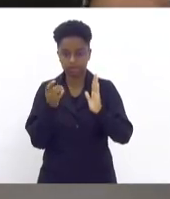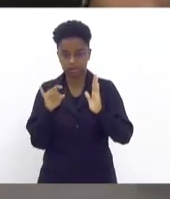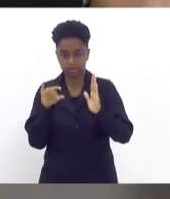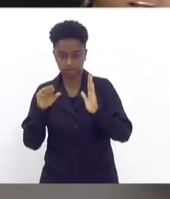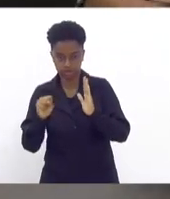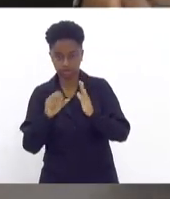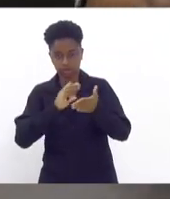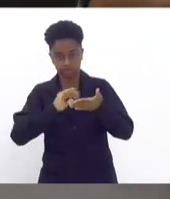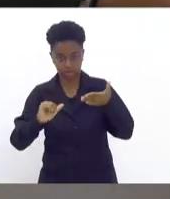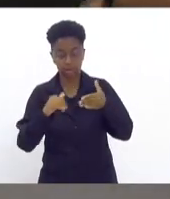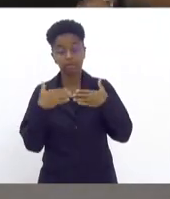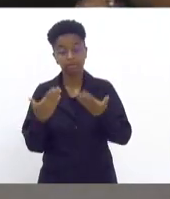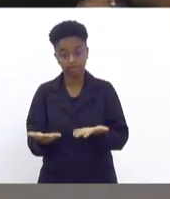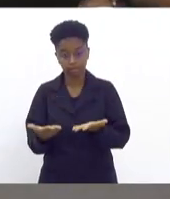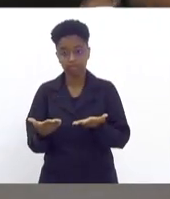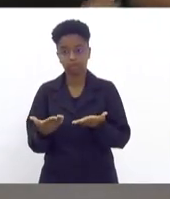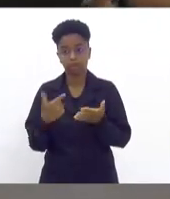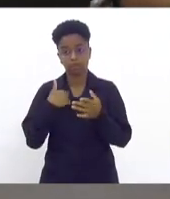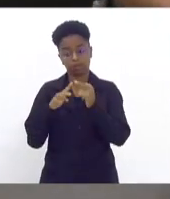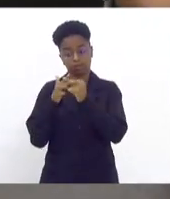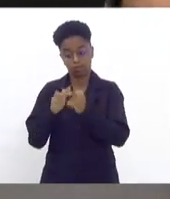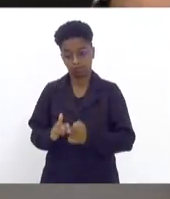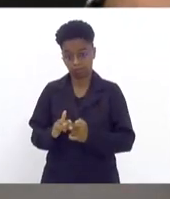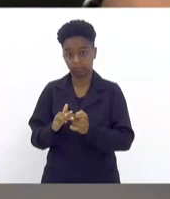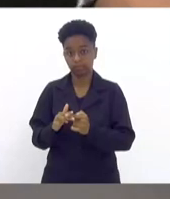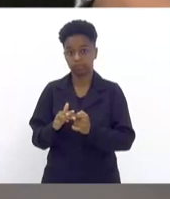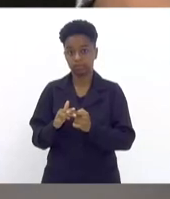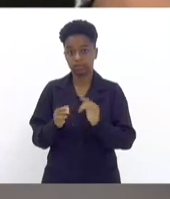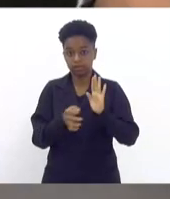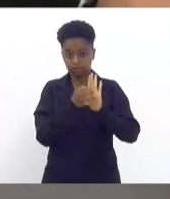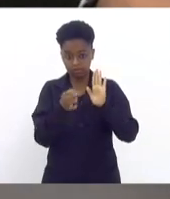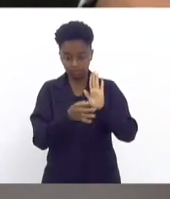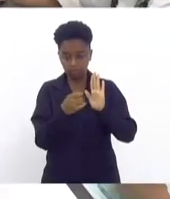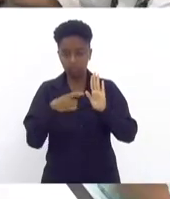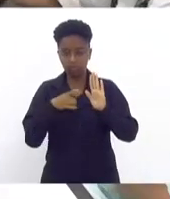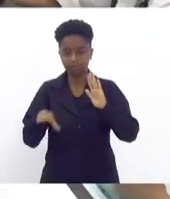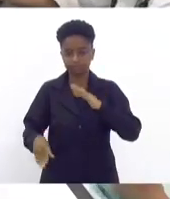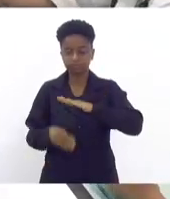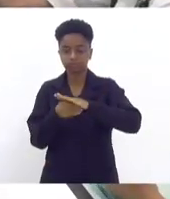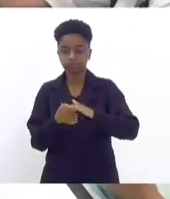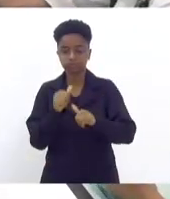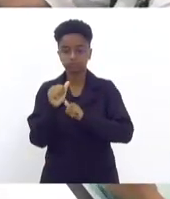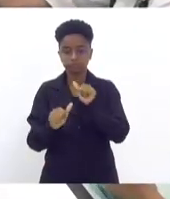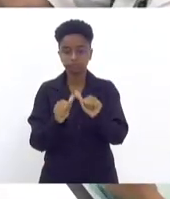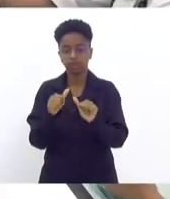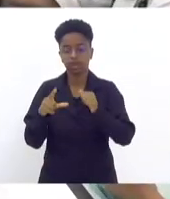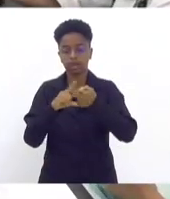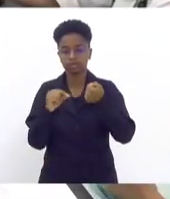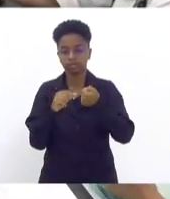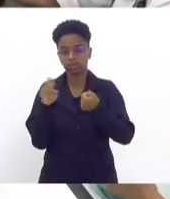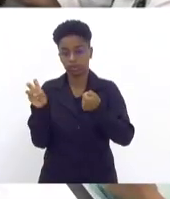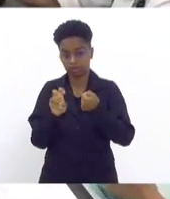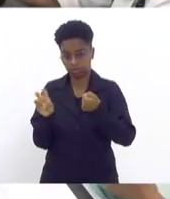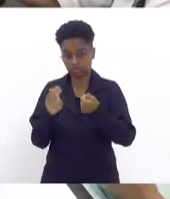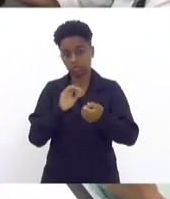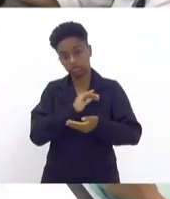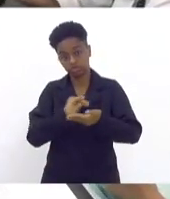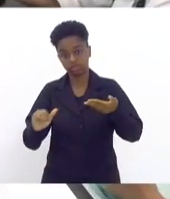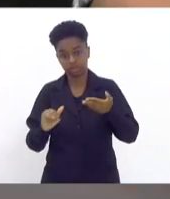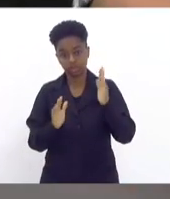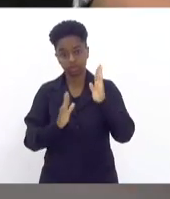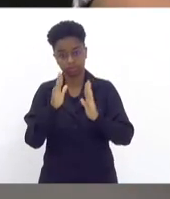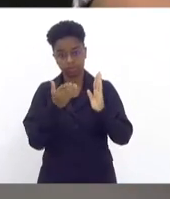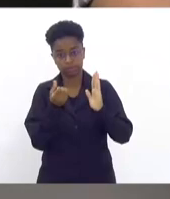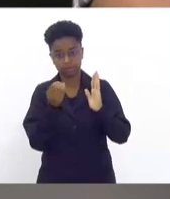5º. Retificando, o parecer pela constitucionalidade com emenda para fazer a alteração no artigo 5º, retirando o prazo